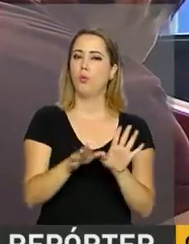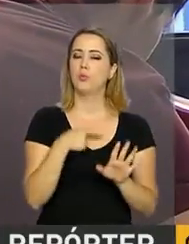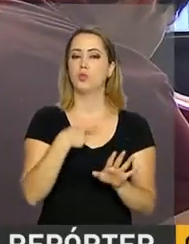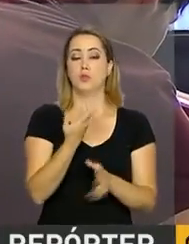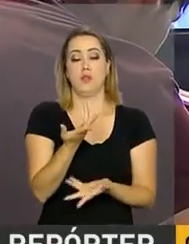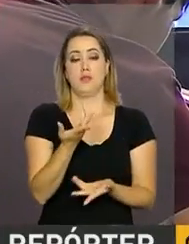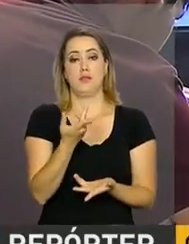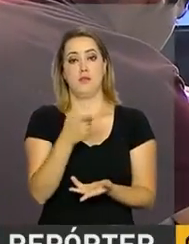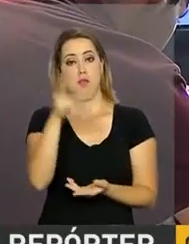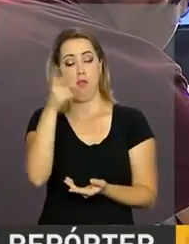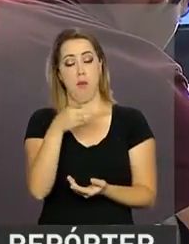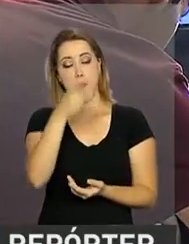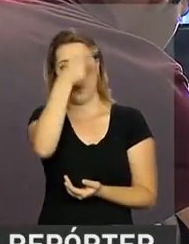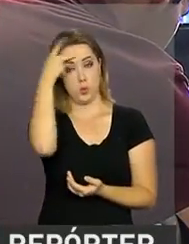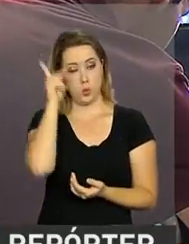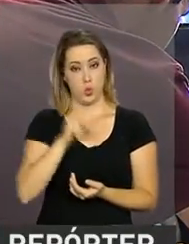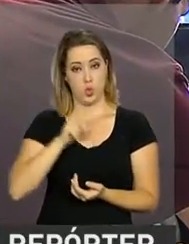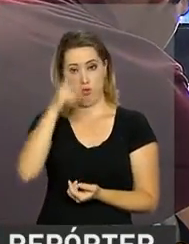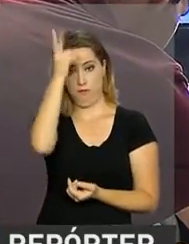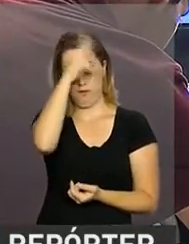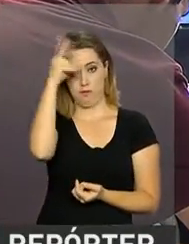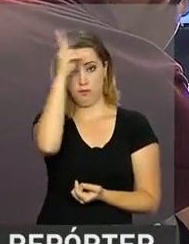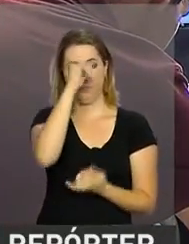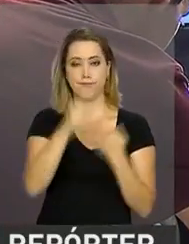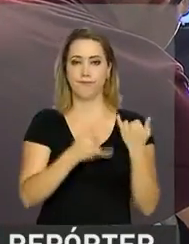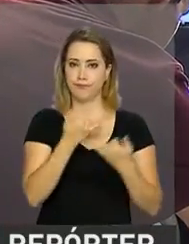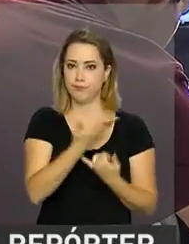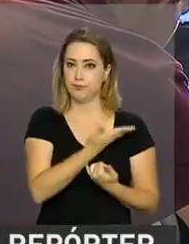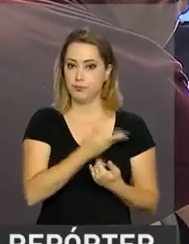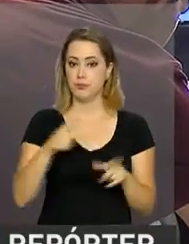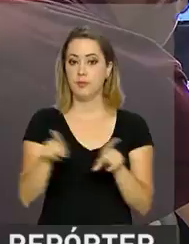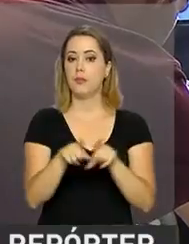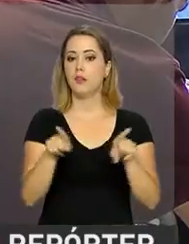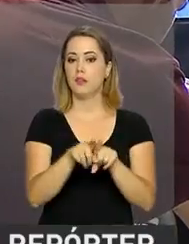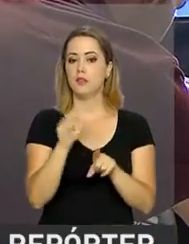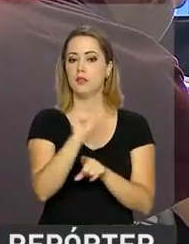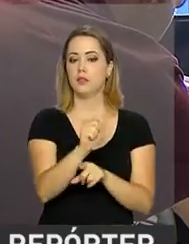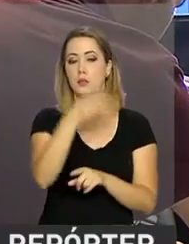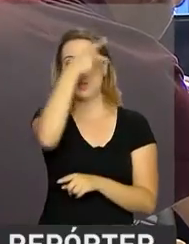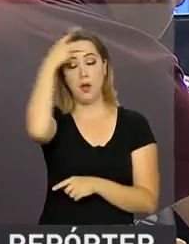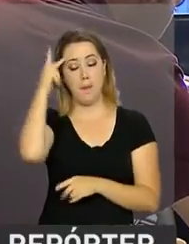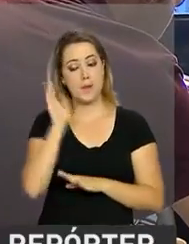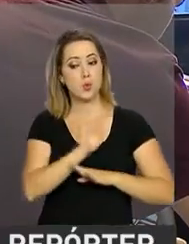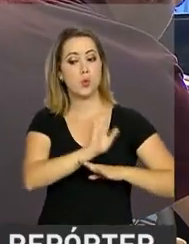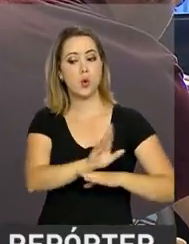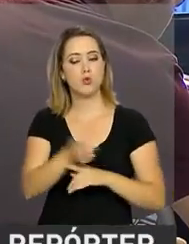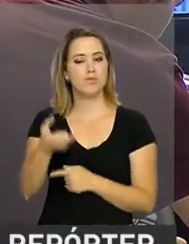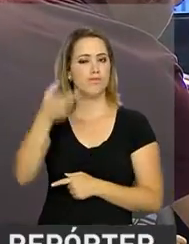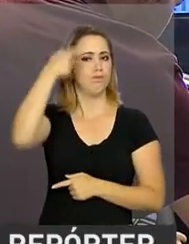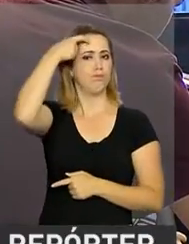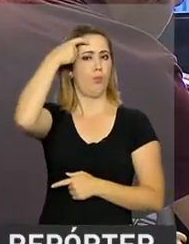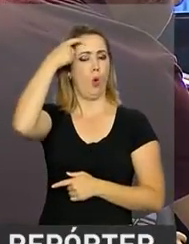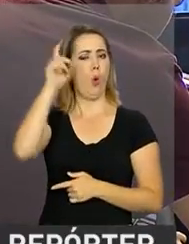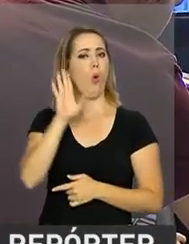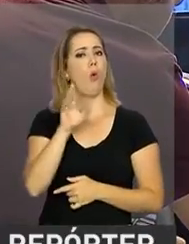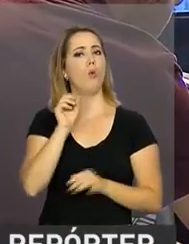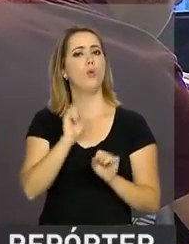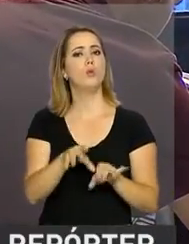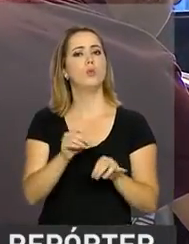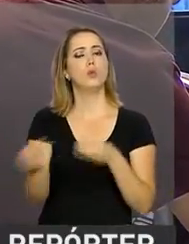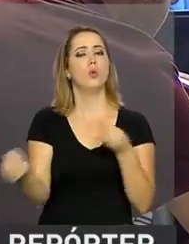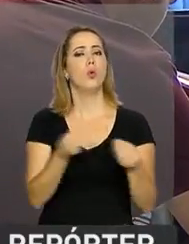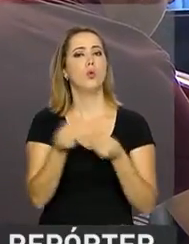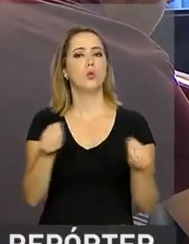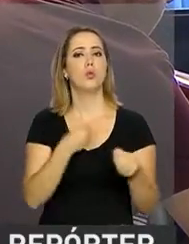negativos do álcool no organismo do motorista além disso o instrutor pode concientizar os alunos sobre os